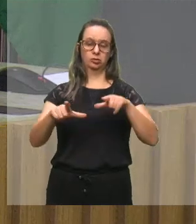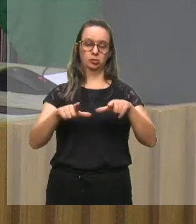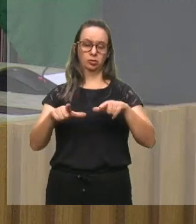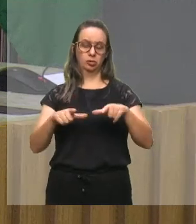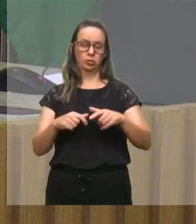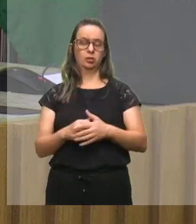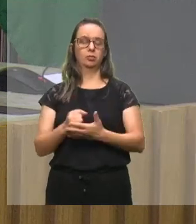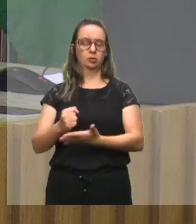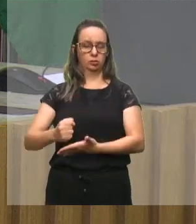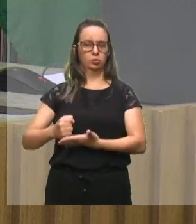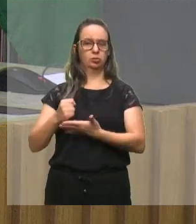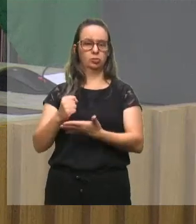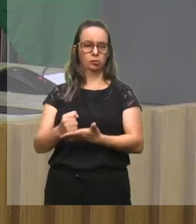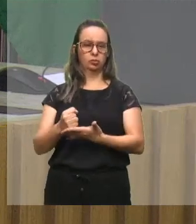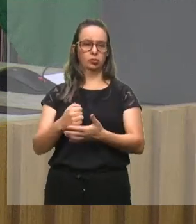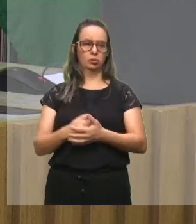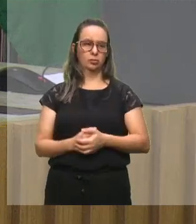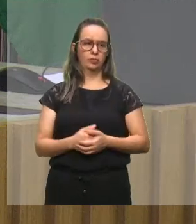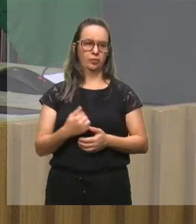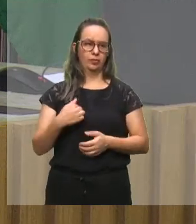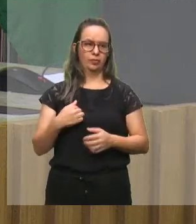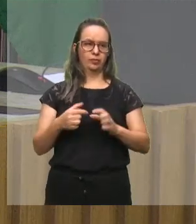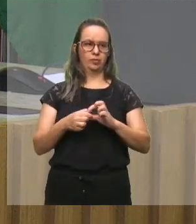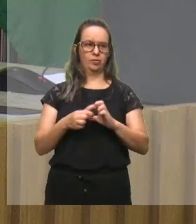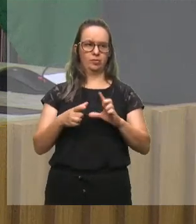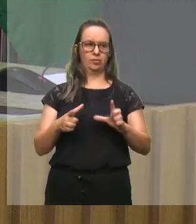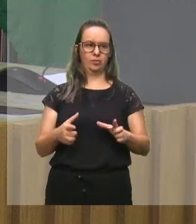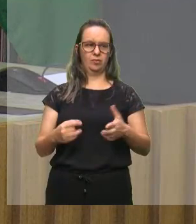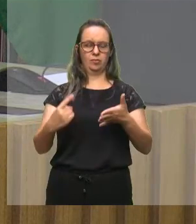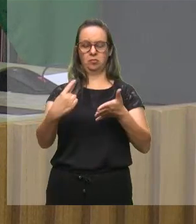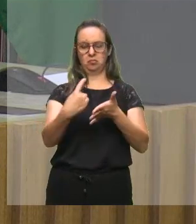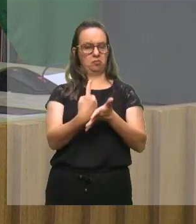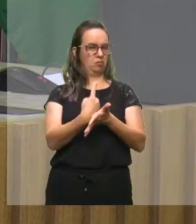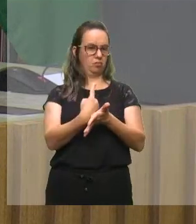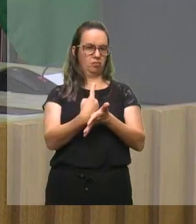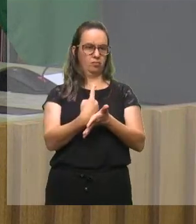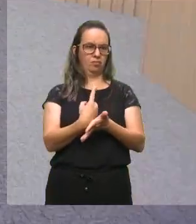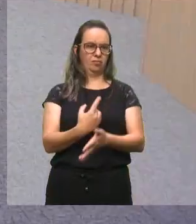de obra. E estou à disposição para qualquer pergunta.